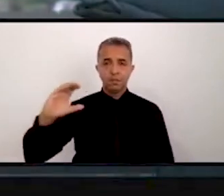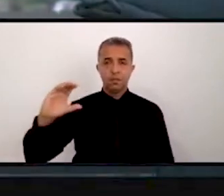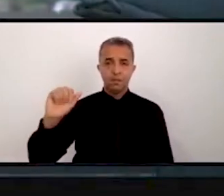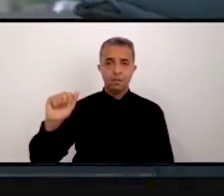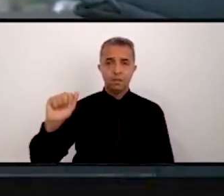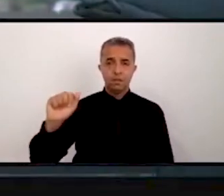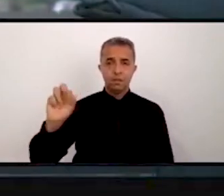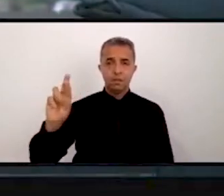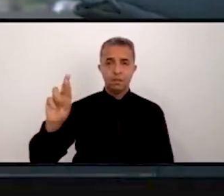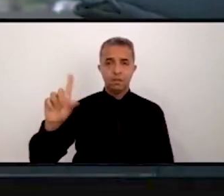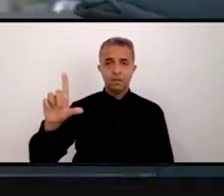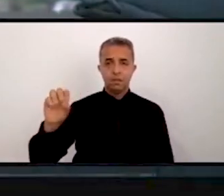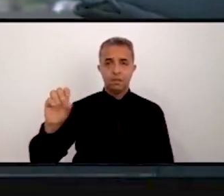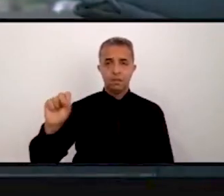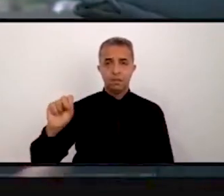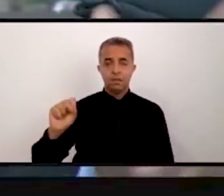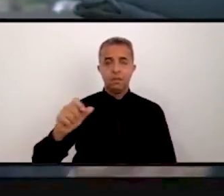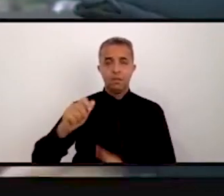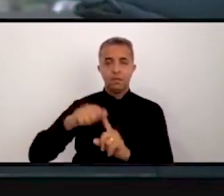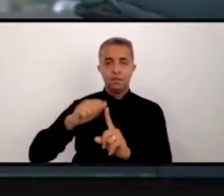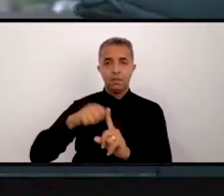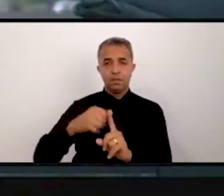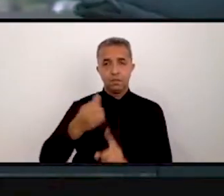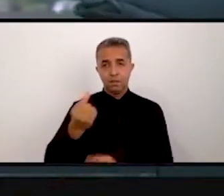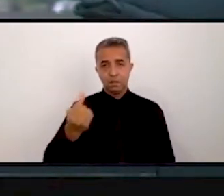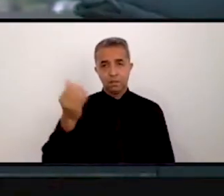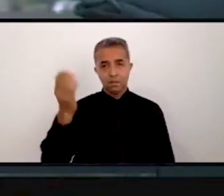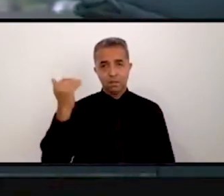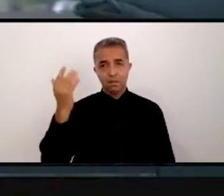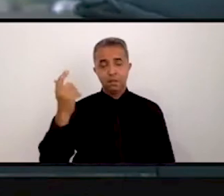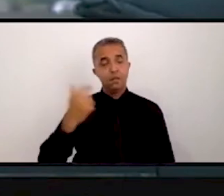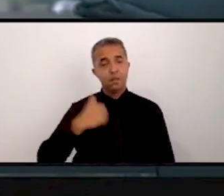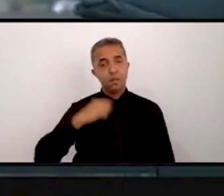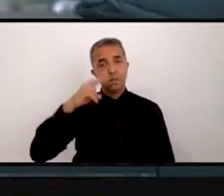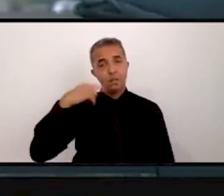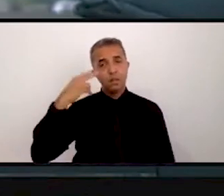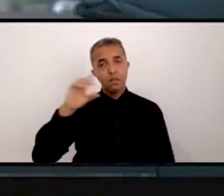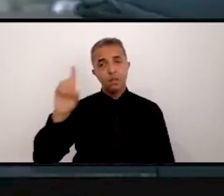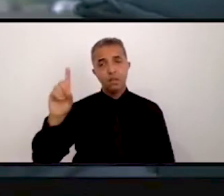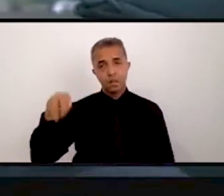uns 6 meses atrás, eu, o vereador Demilson, participamos e